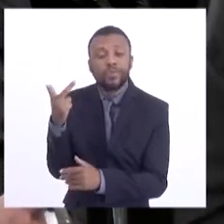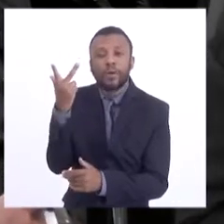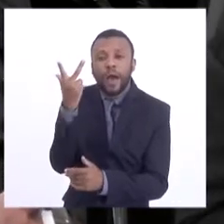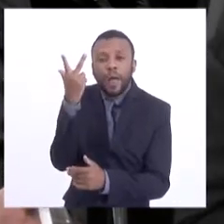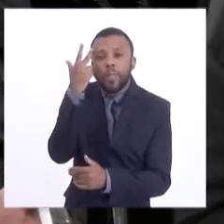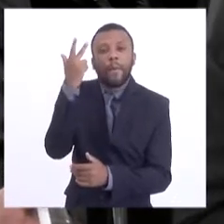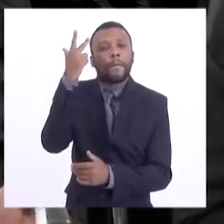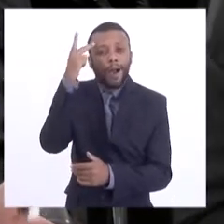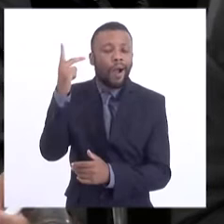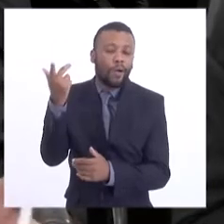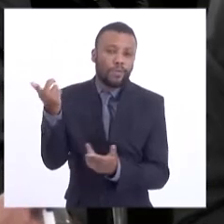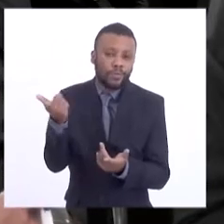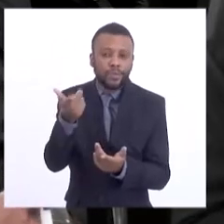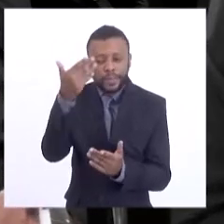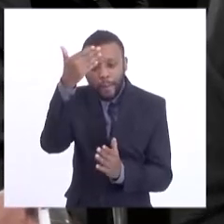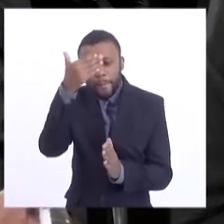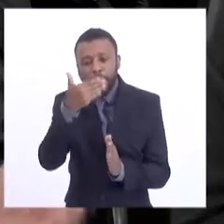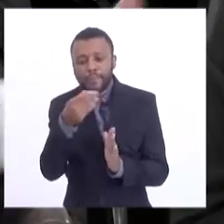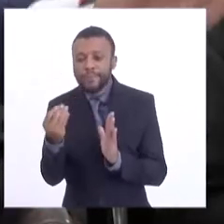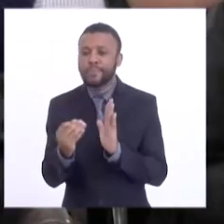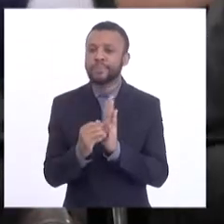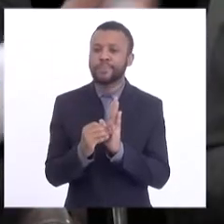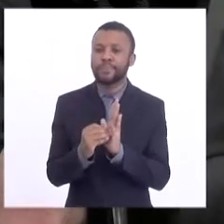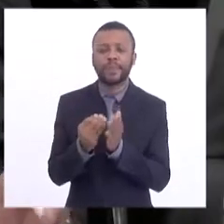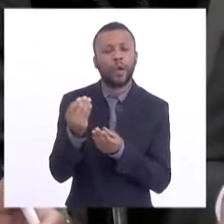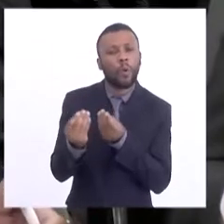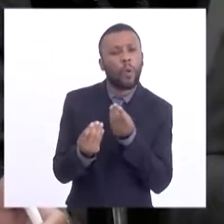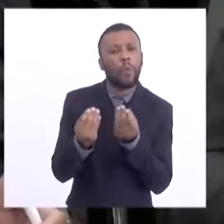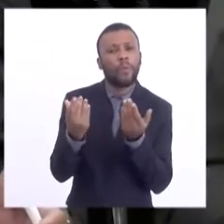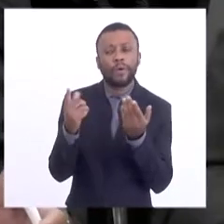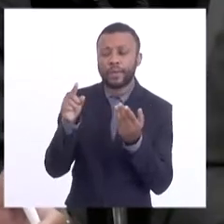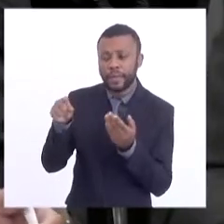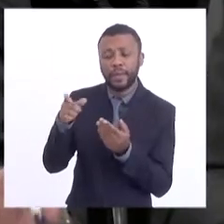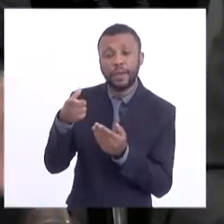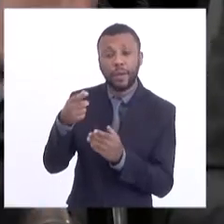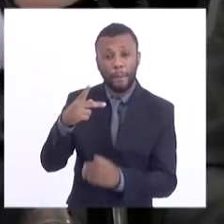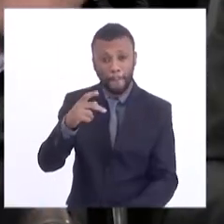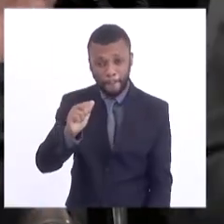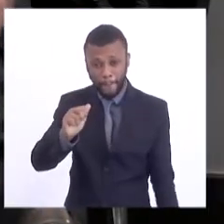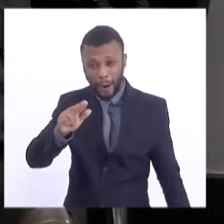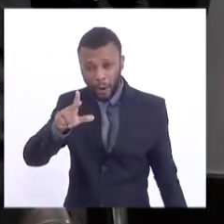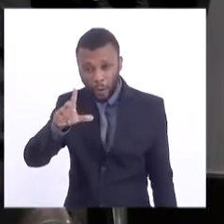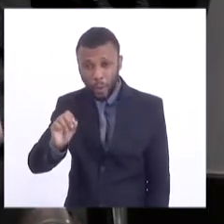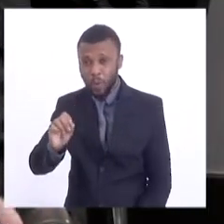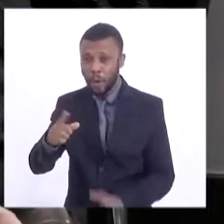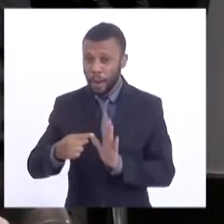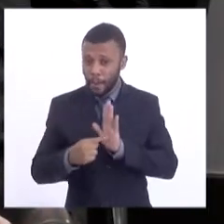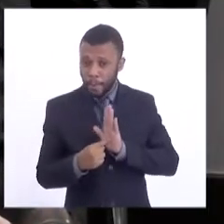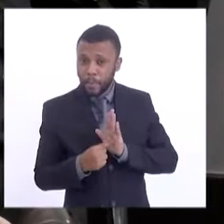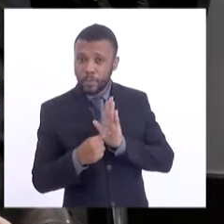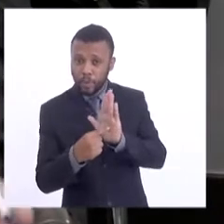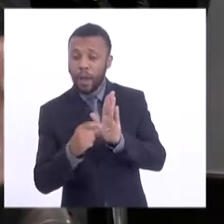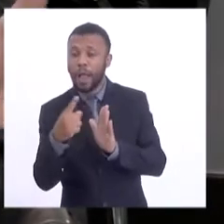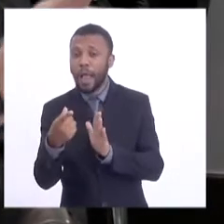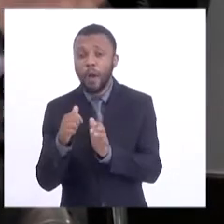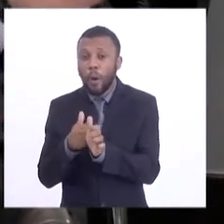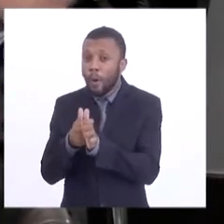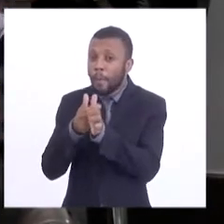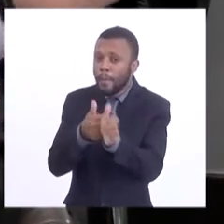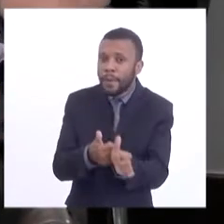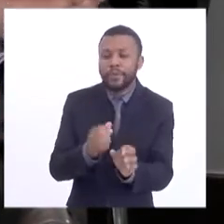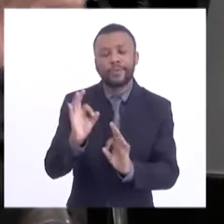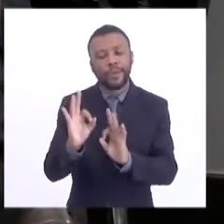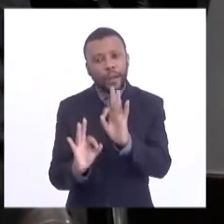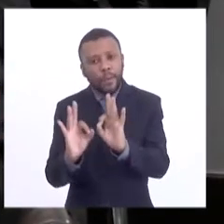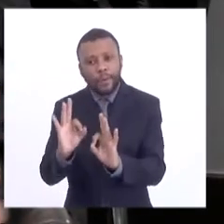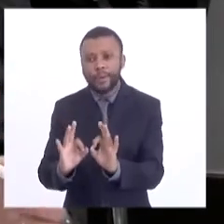isso é apanhado de que maneira do ponto de vista que o Paulo mostrou é o acompanhamento do faseamento da obra e